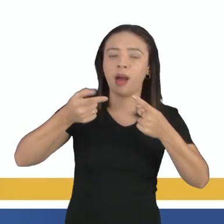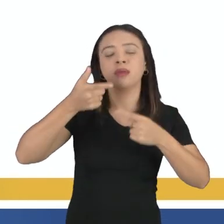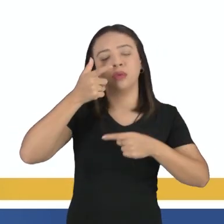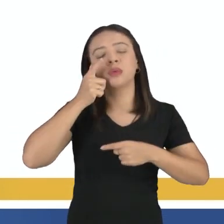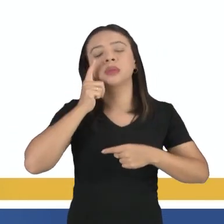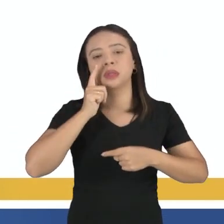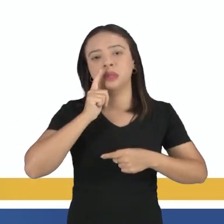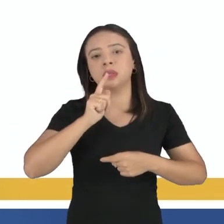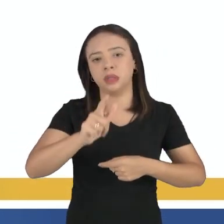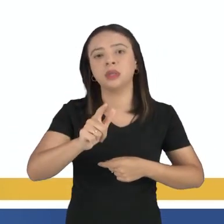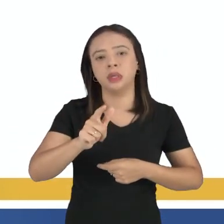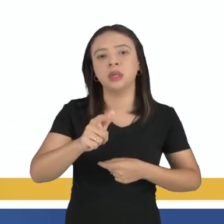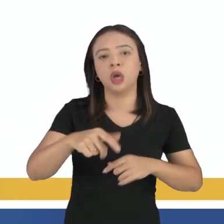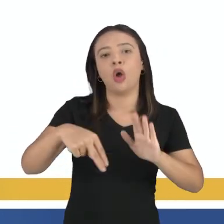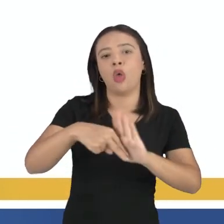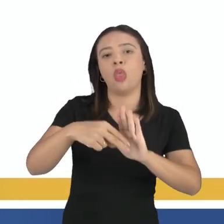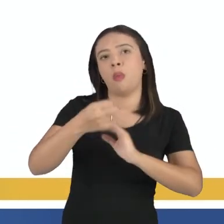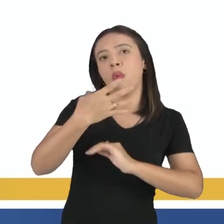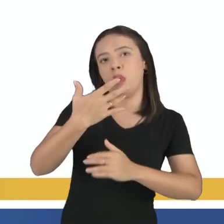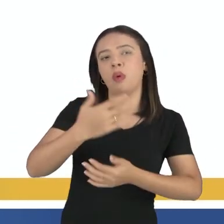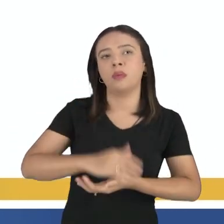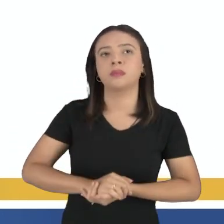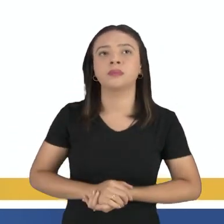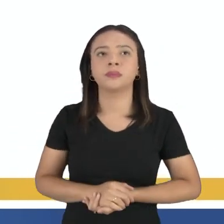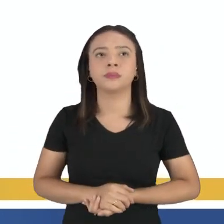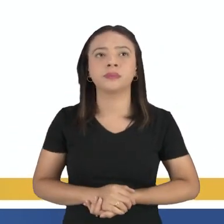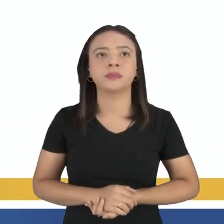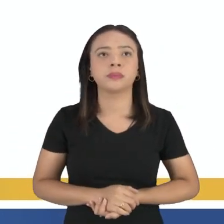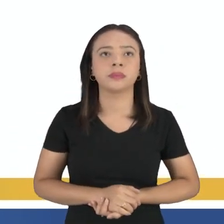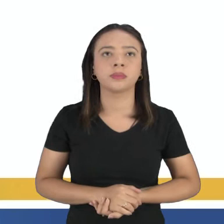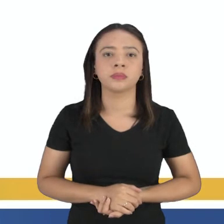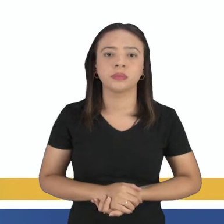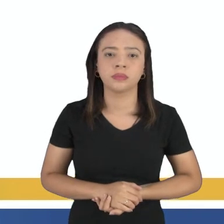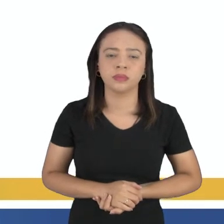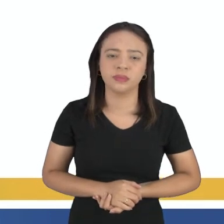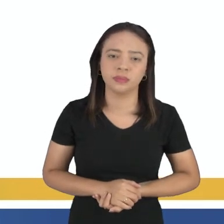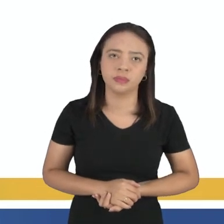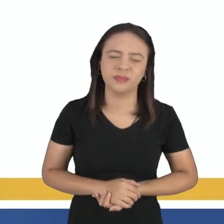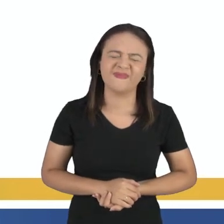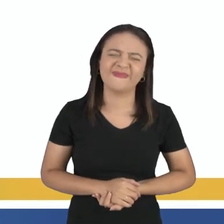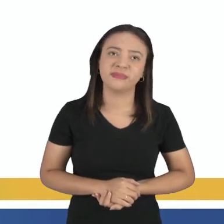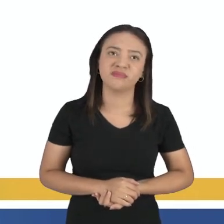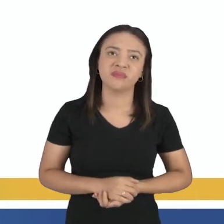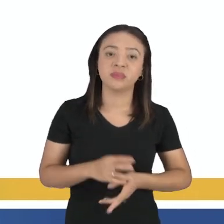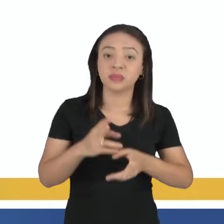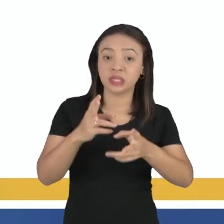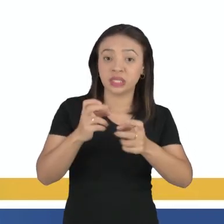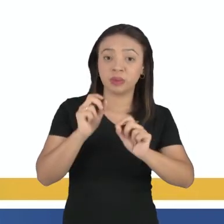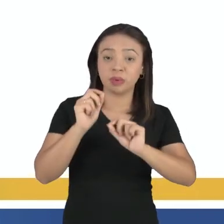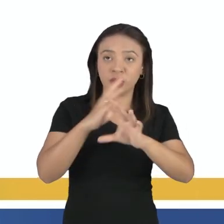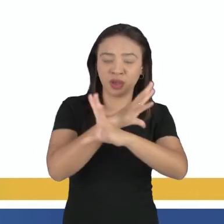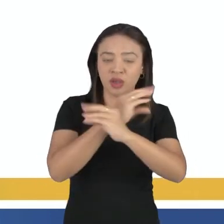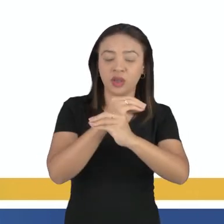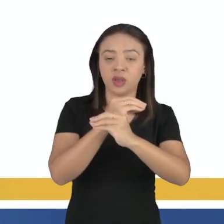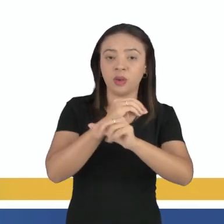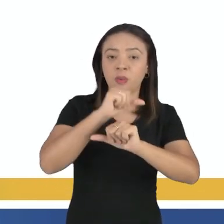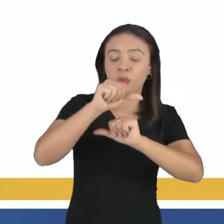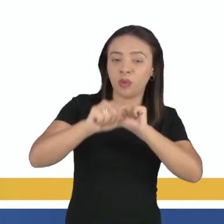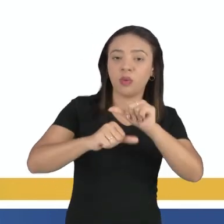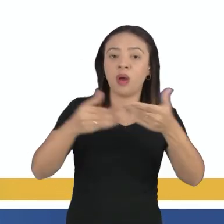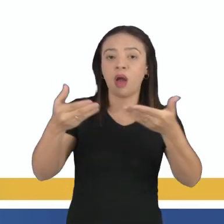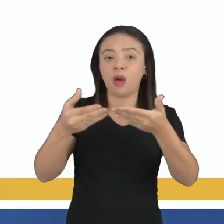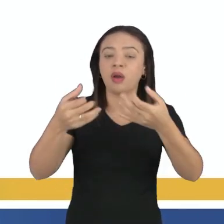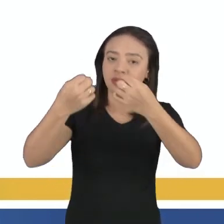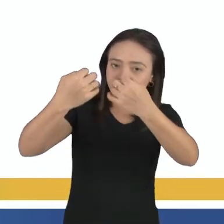bom resultado. Vejam aí que já mudou, né? Com o conectivo, tornou essa oração coordenada, a sindética o